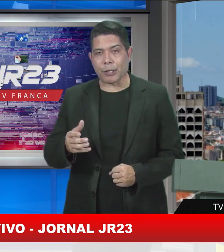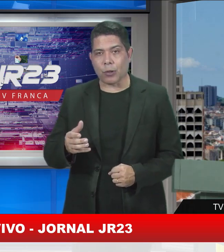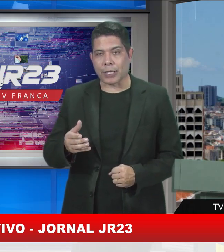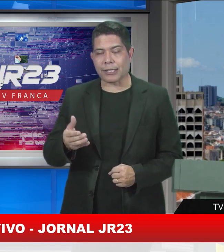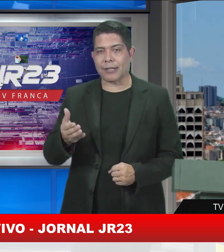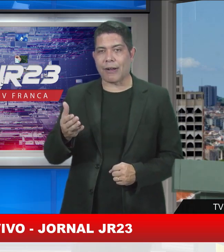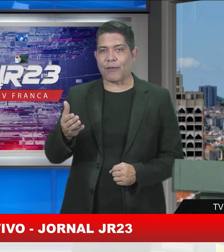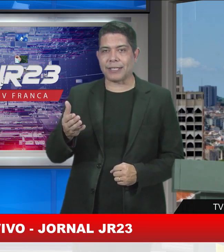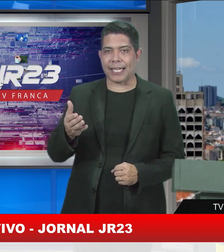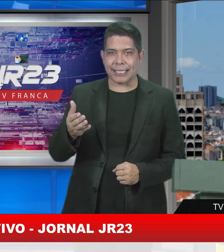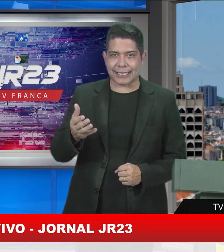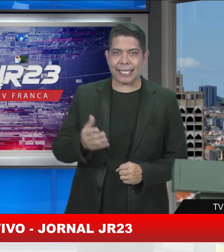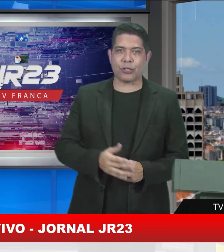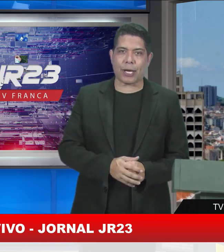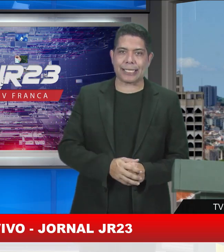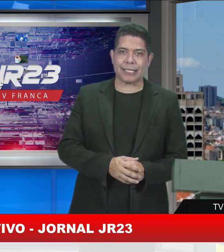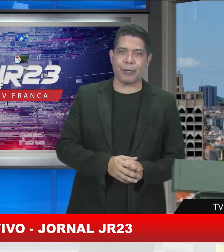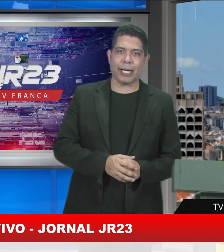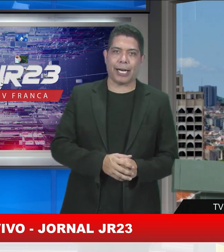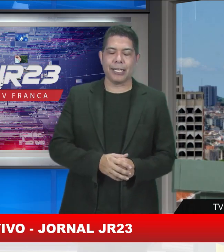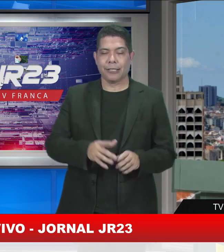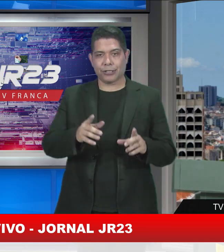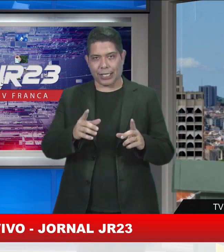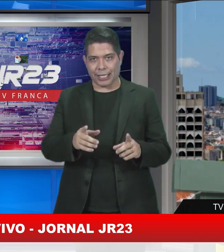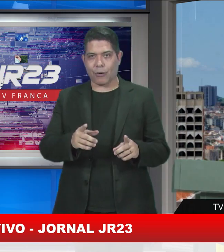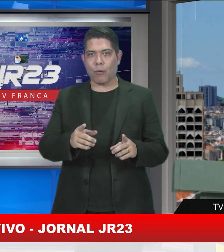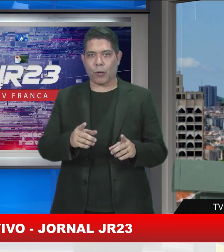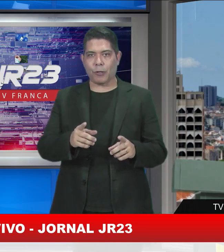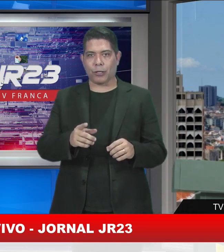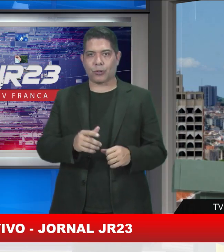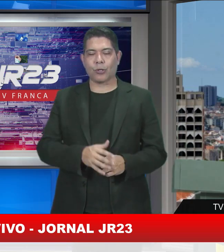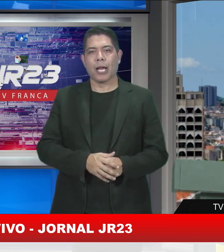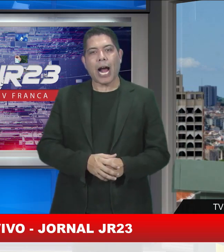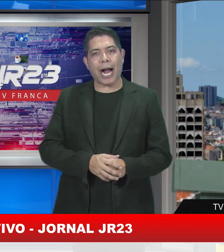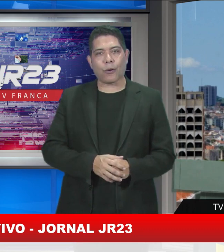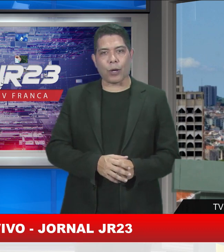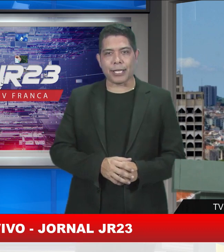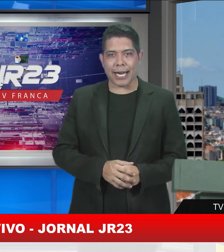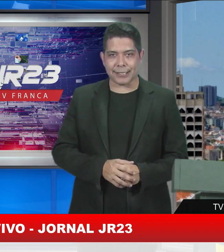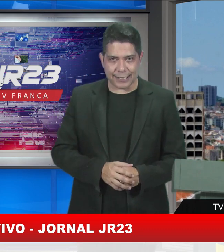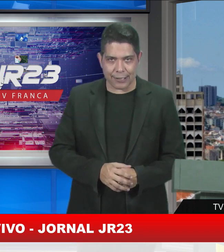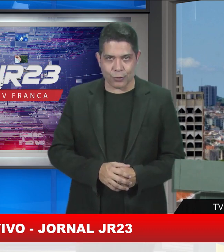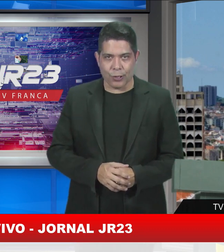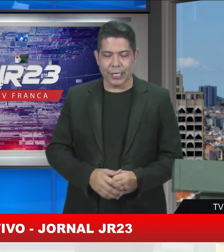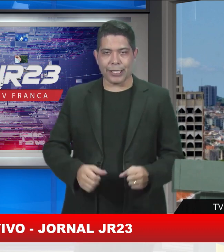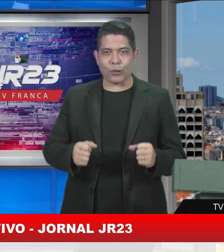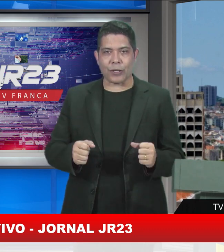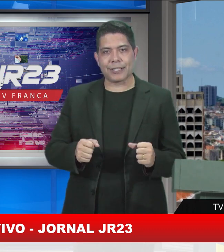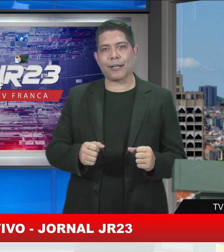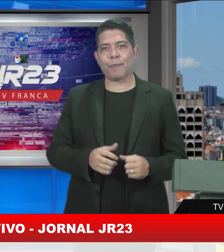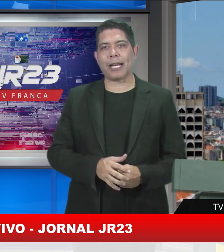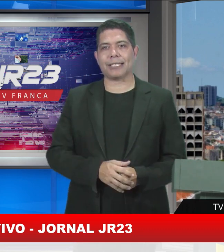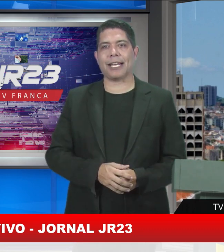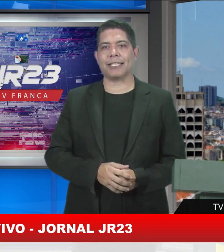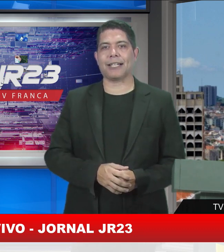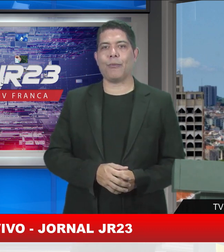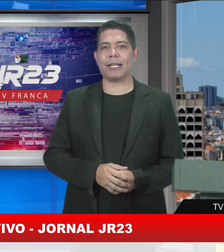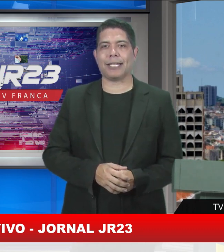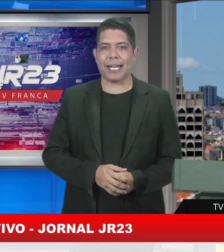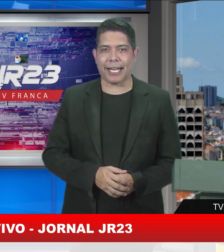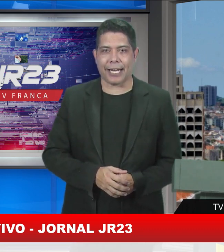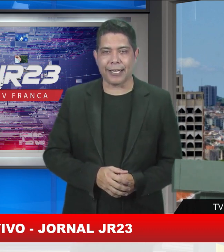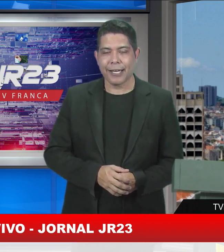no sábado, o que que você vai fazer? 7 horas da manhã. Já tem compromisso. Acordar cedo e torcer pela